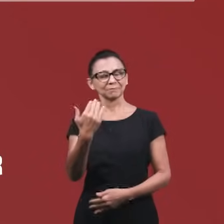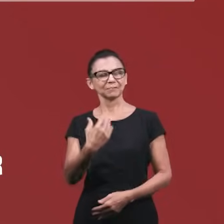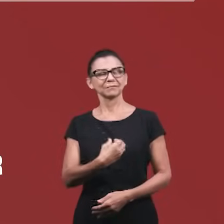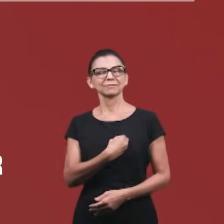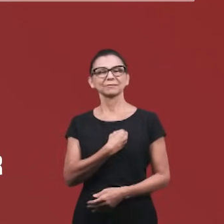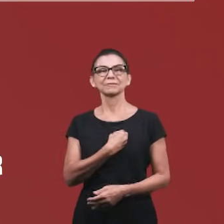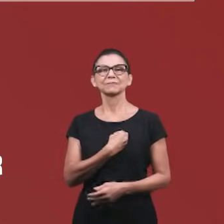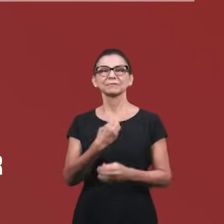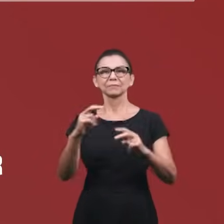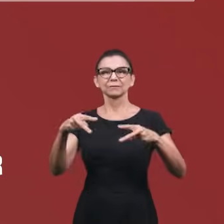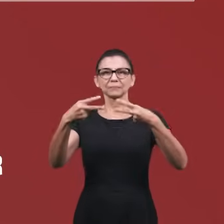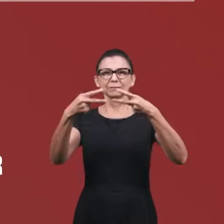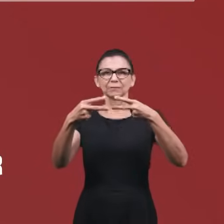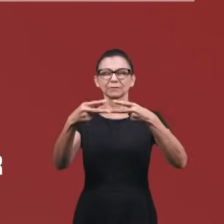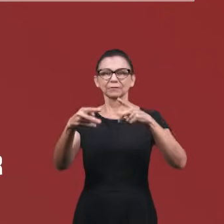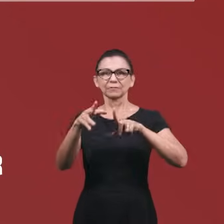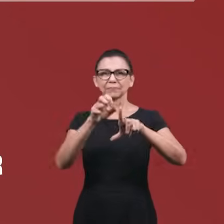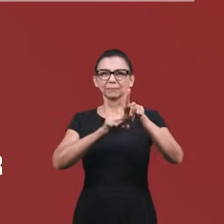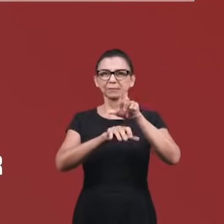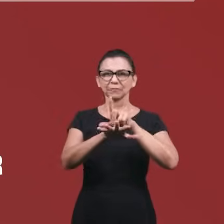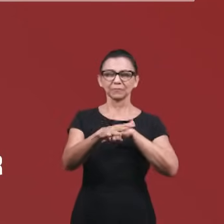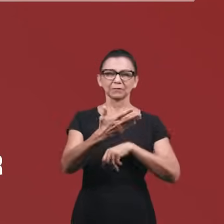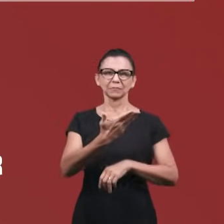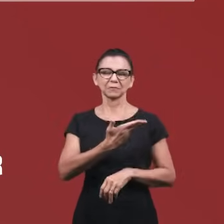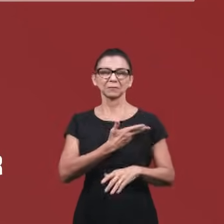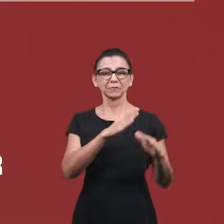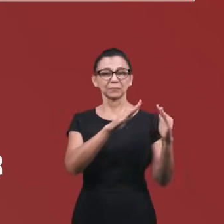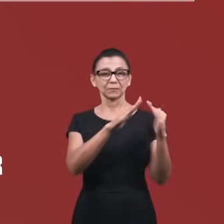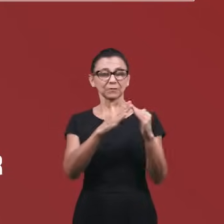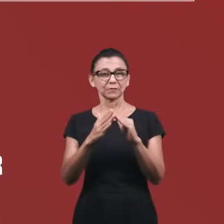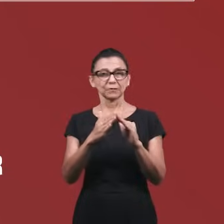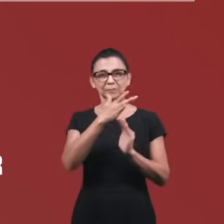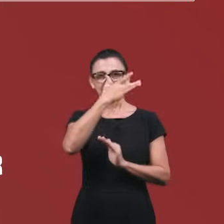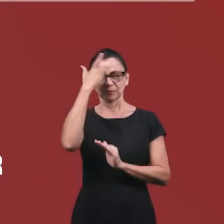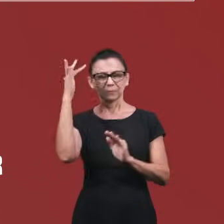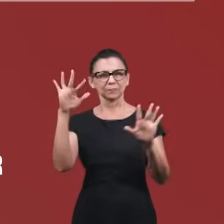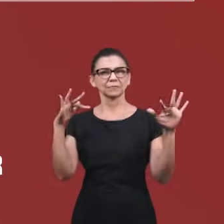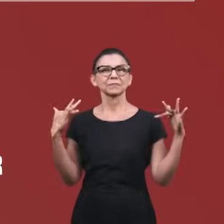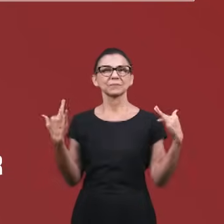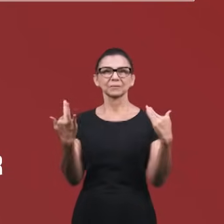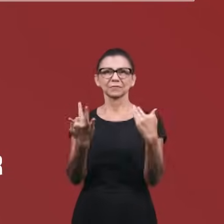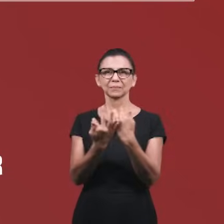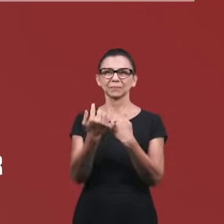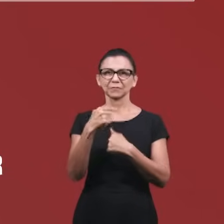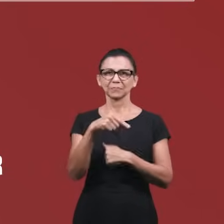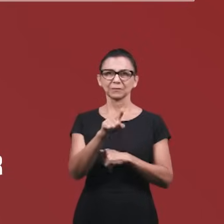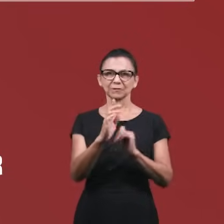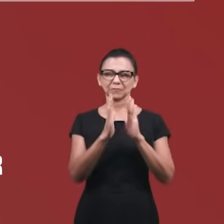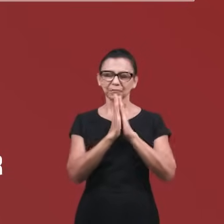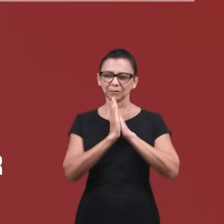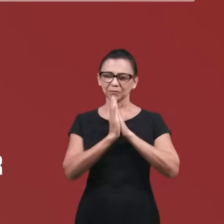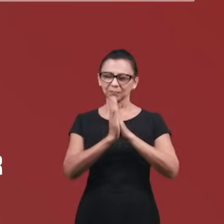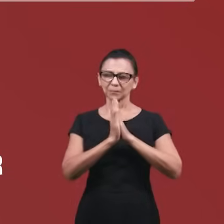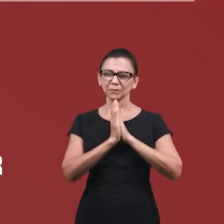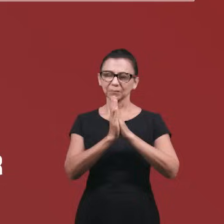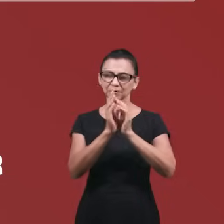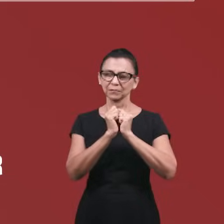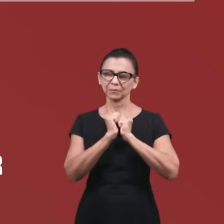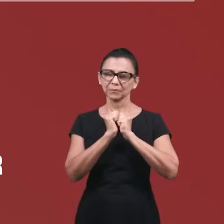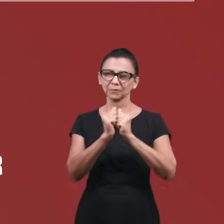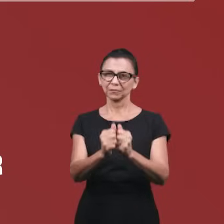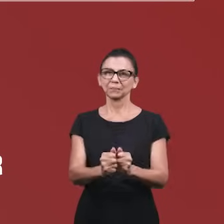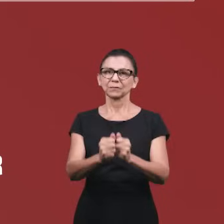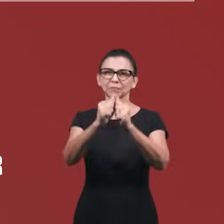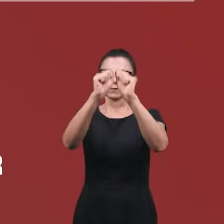família para participarem compartilhe esse link passe para amigos vizinhos parentes pessoas por quem você está